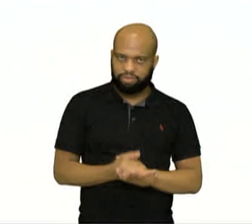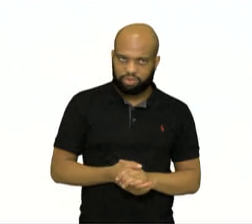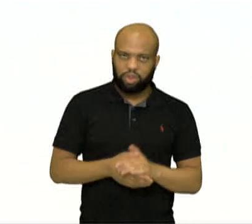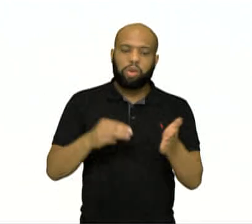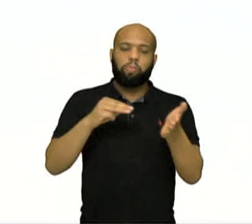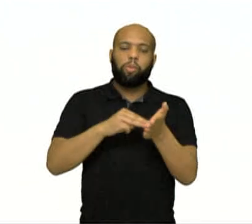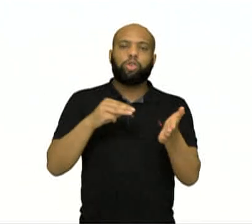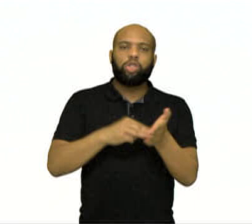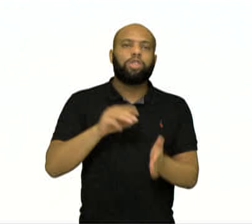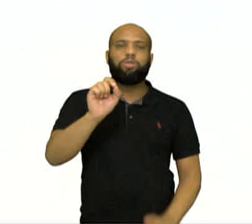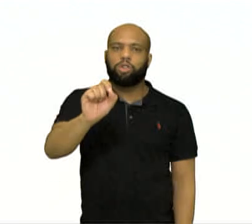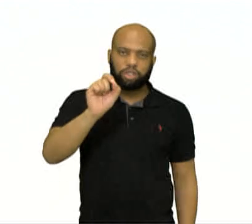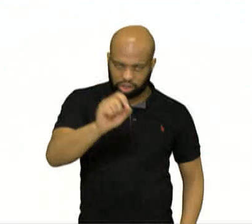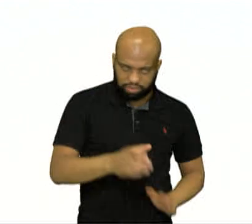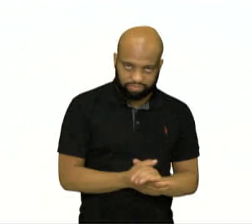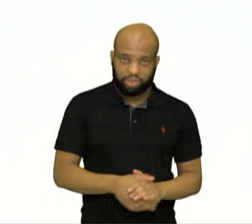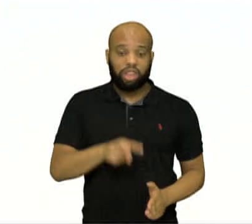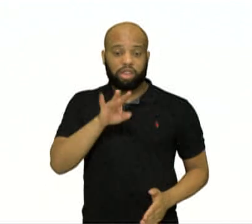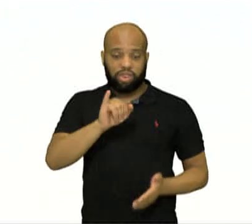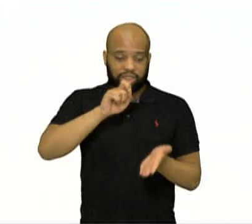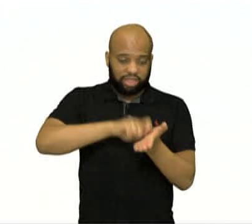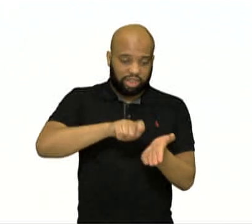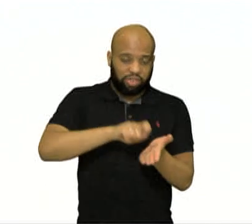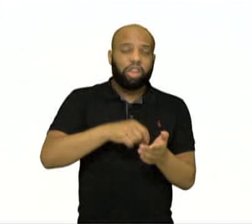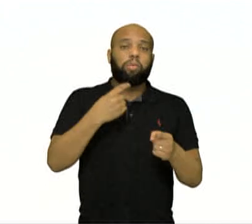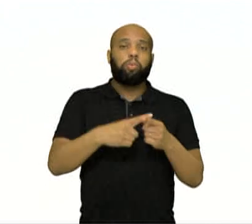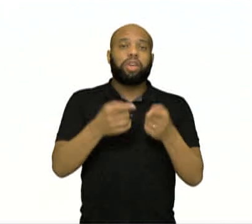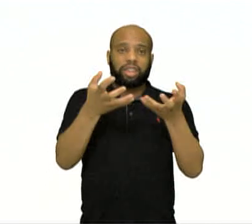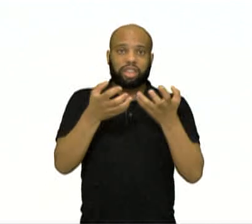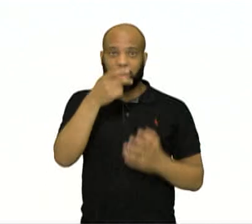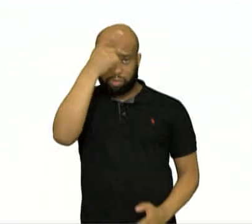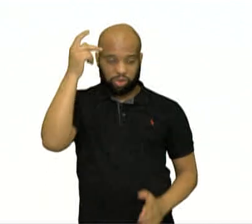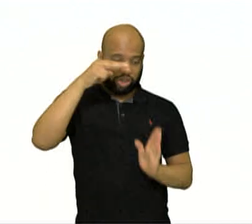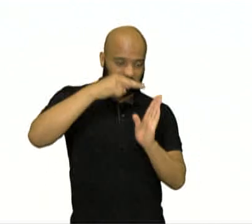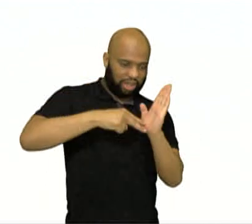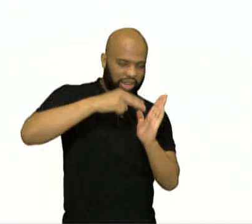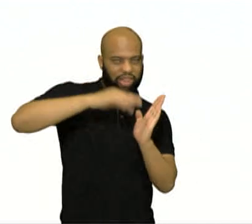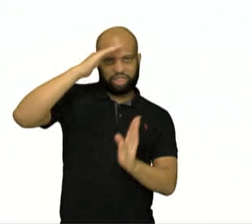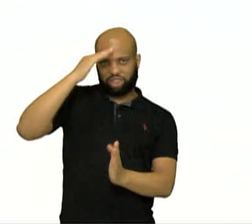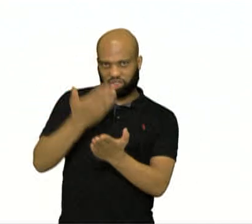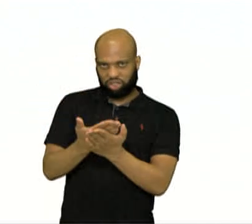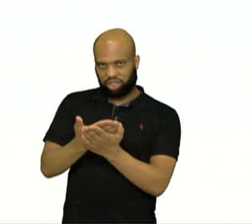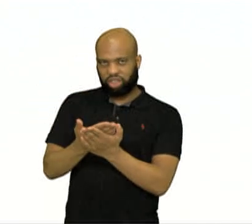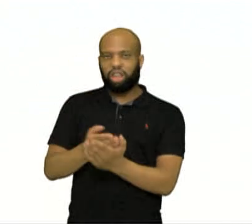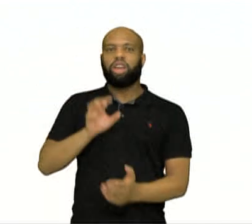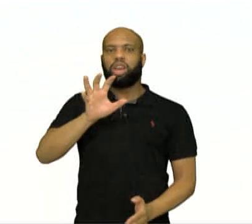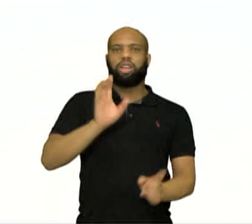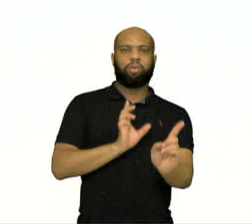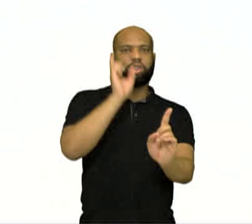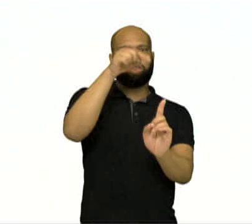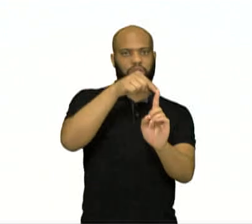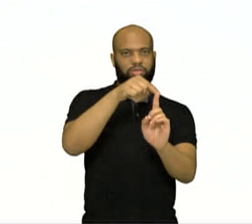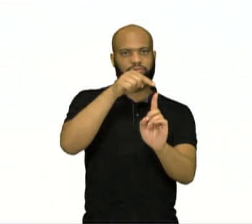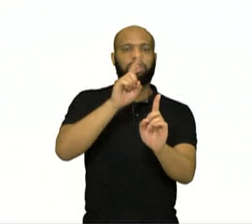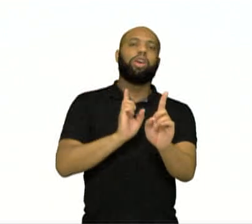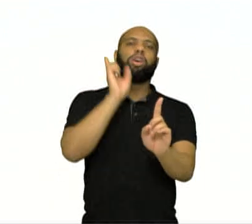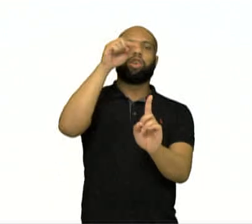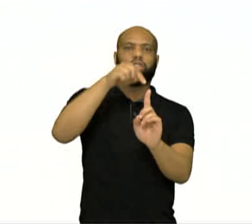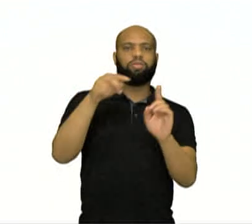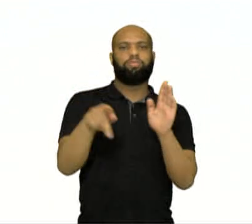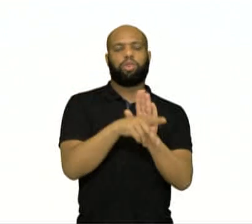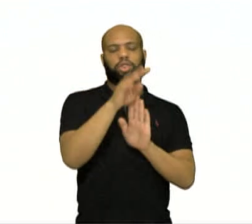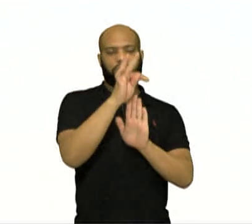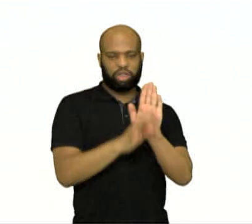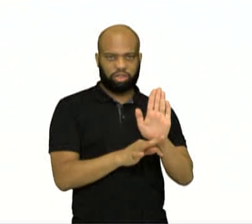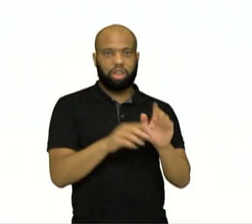vai escrever por um motivo só. Você vai escrever para convencer o outro. Essa é a ideia. O texto ele serve para isso. É para você trazer o outro